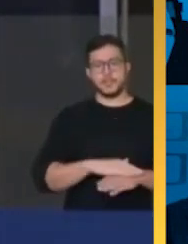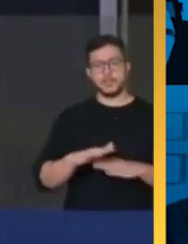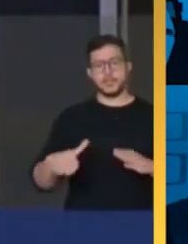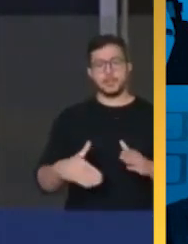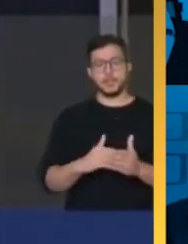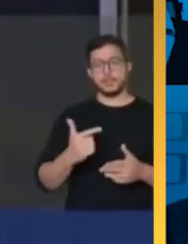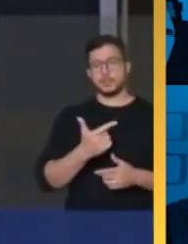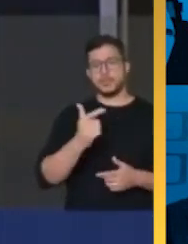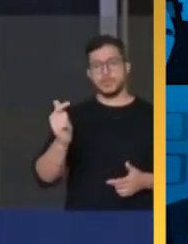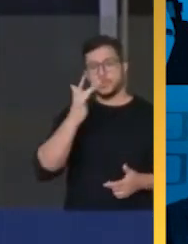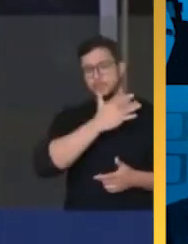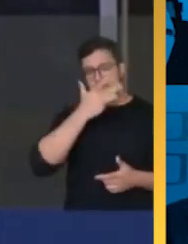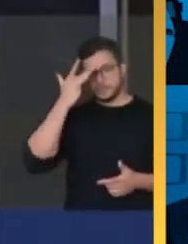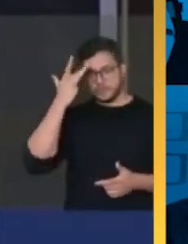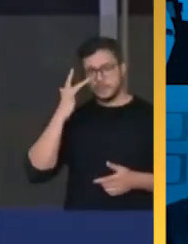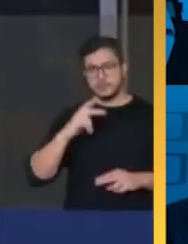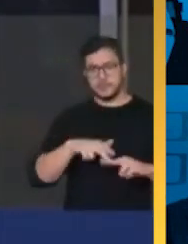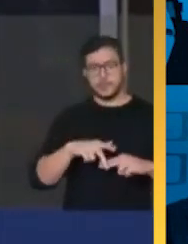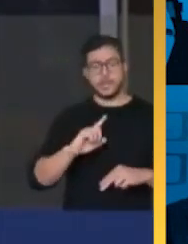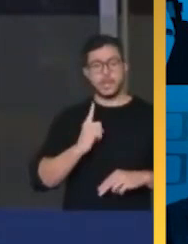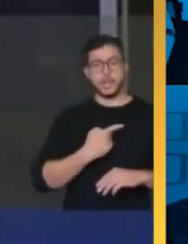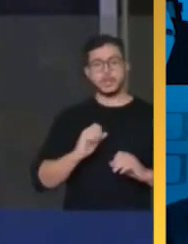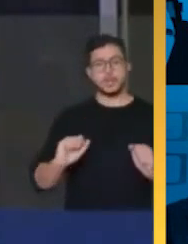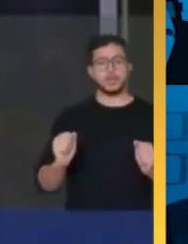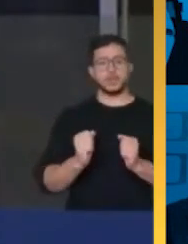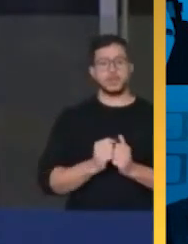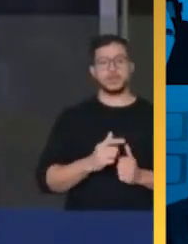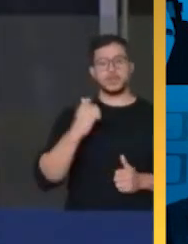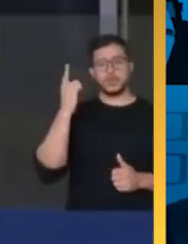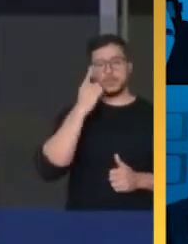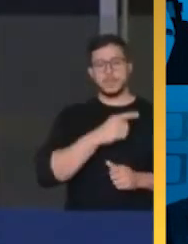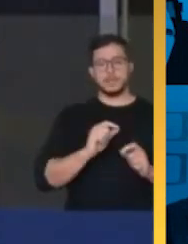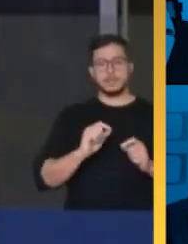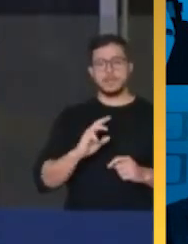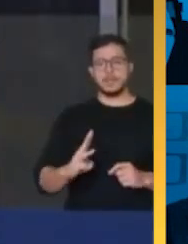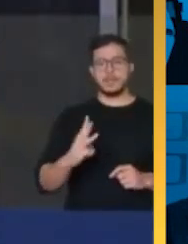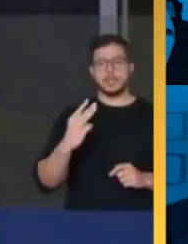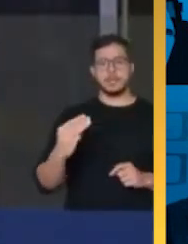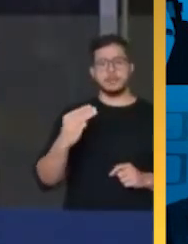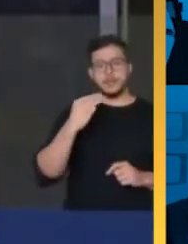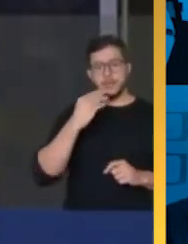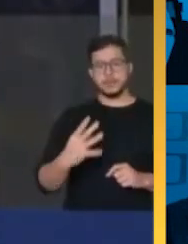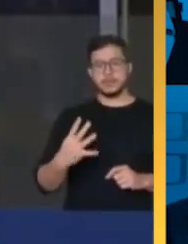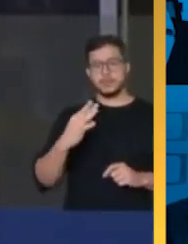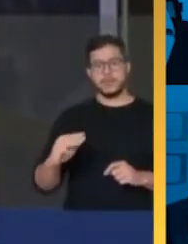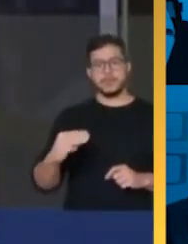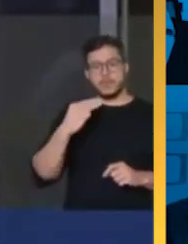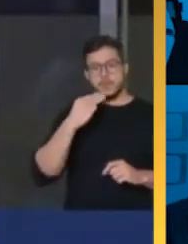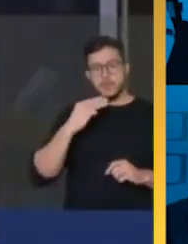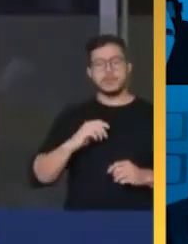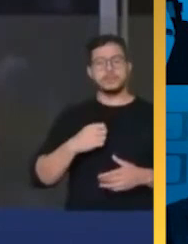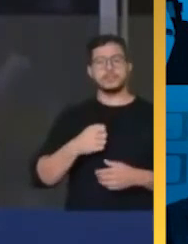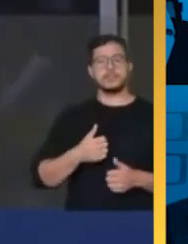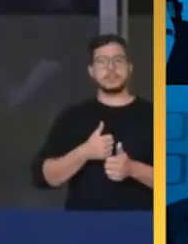D'Antunes, João Financeiro, Sandro Lúcio, que juntos conseguem 3, 4 milhões de seguidores que acompanham